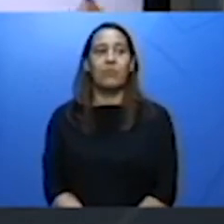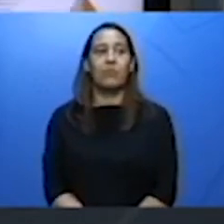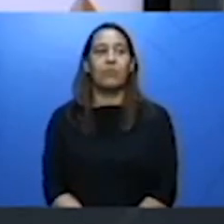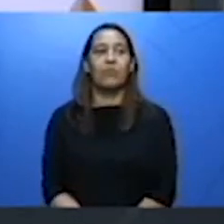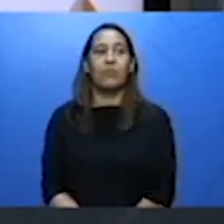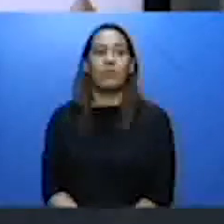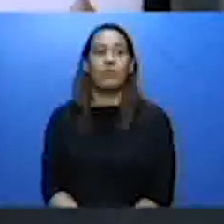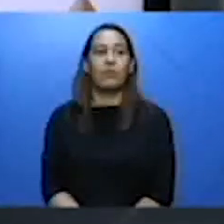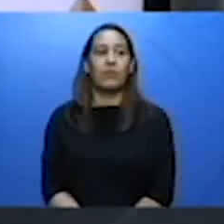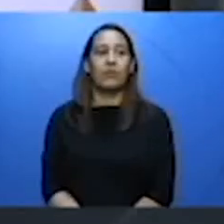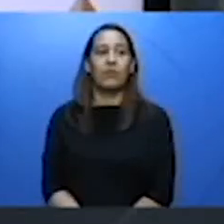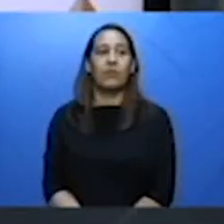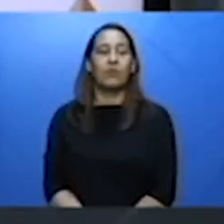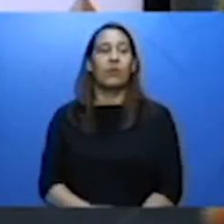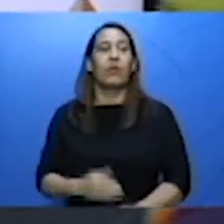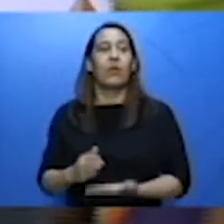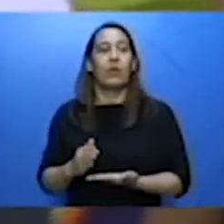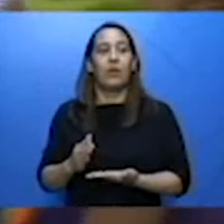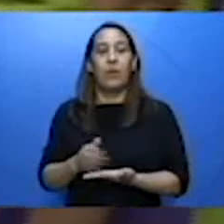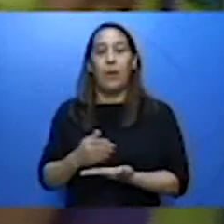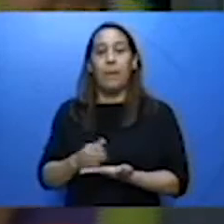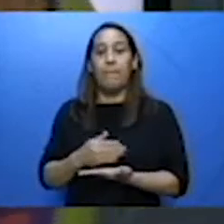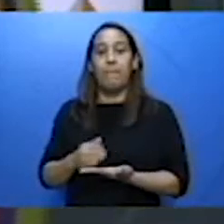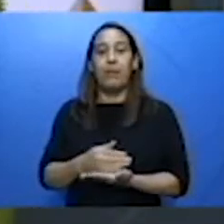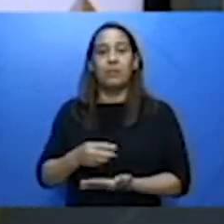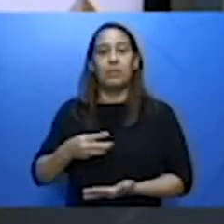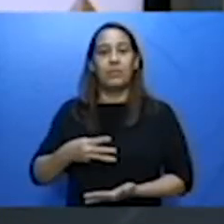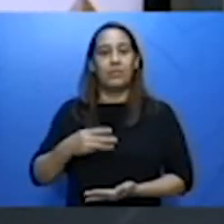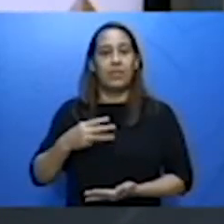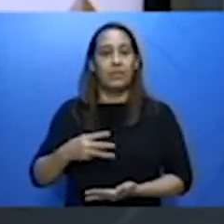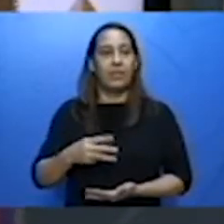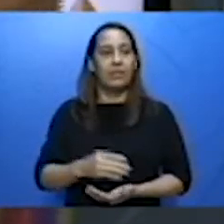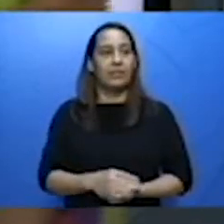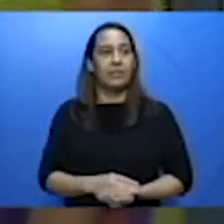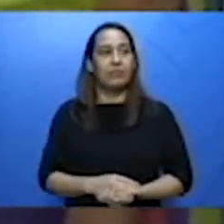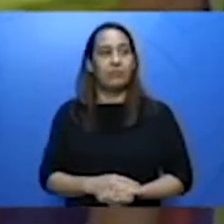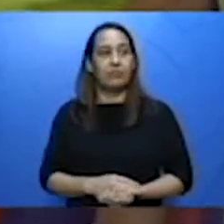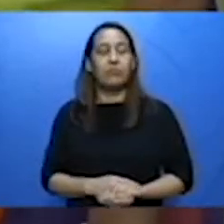E vamos para o nosso último probleminha. A